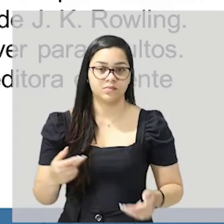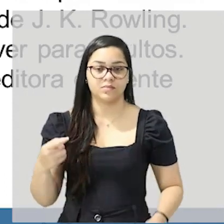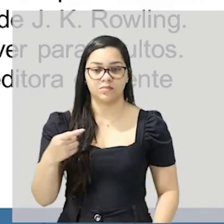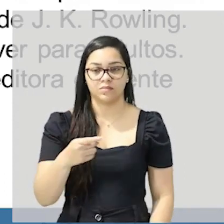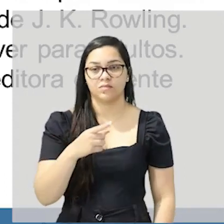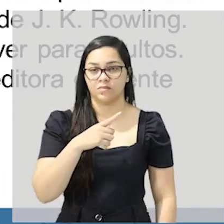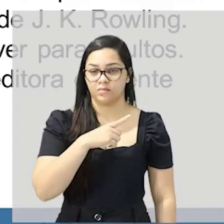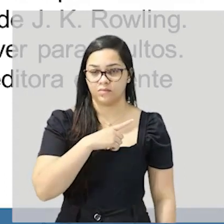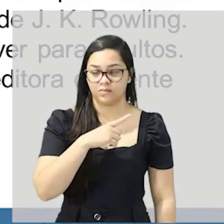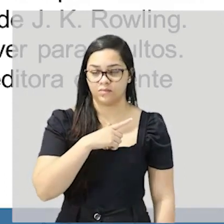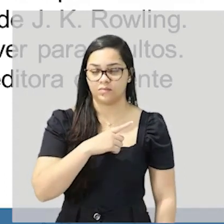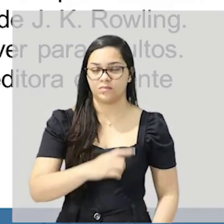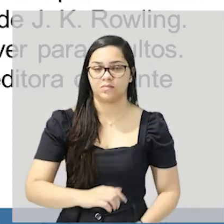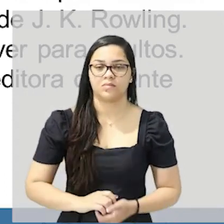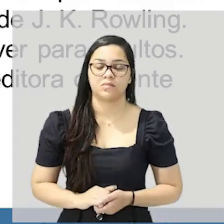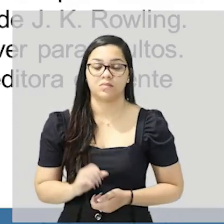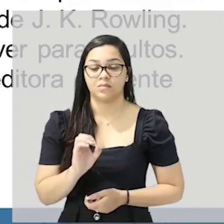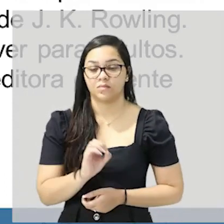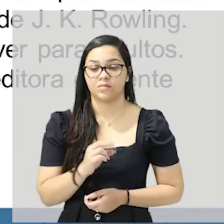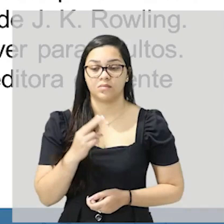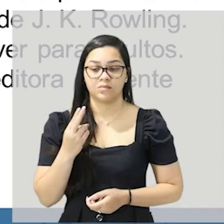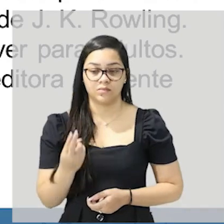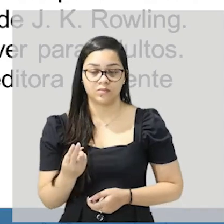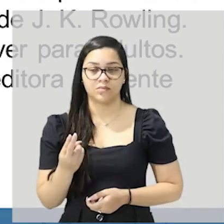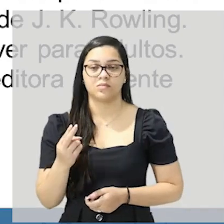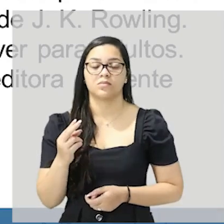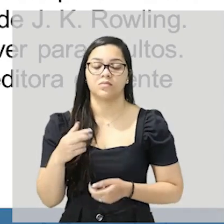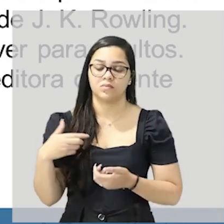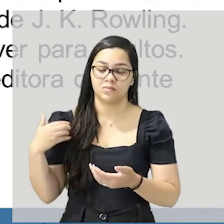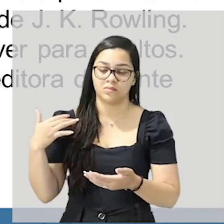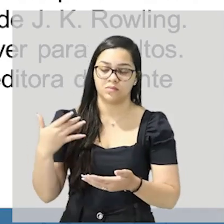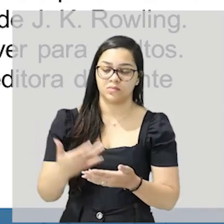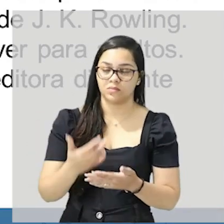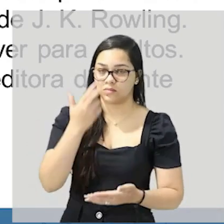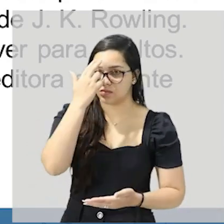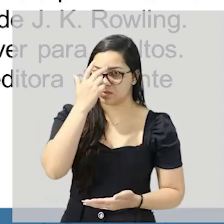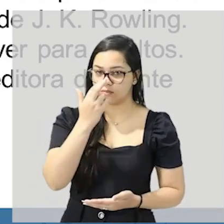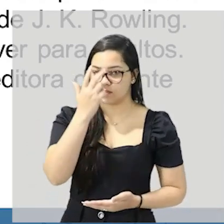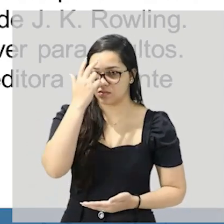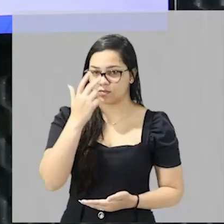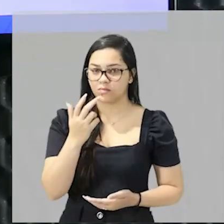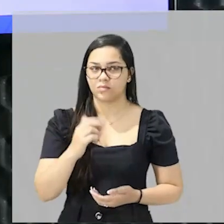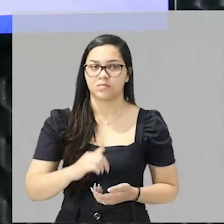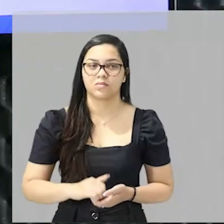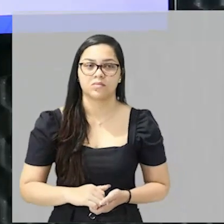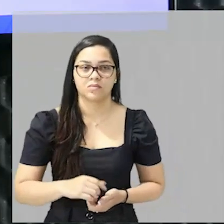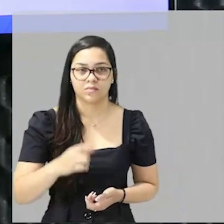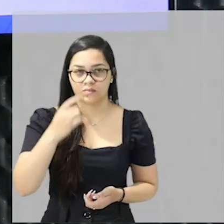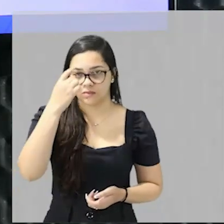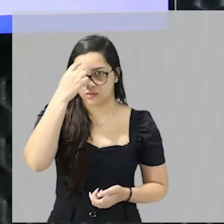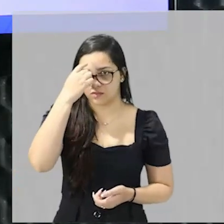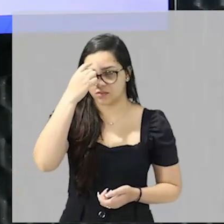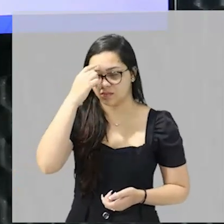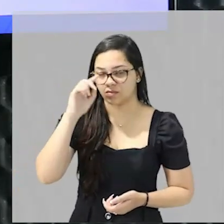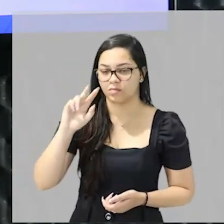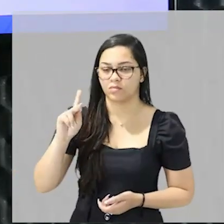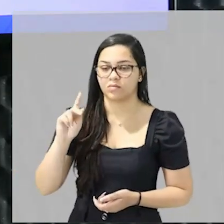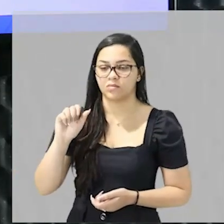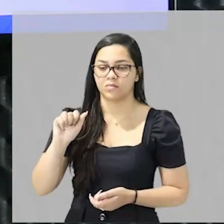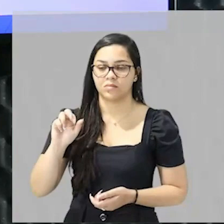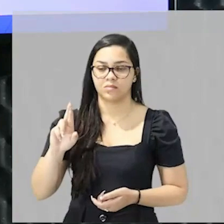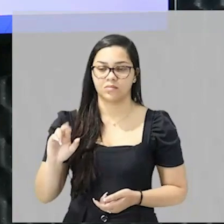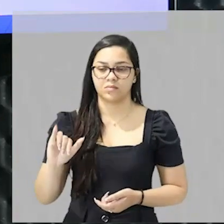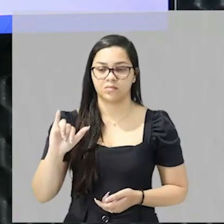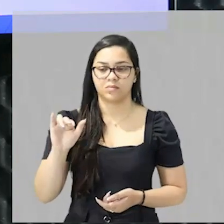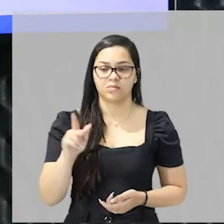vai enfrentar ou que ele vai travar ao longo das histórias. Quando a gente pensa na saga Harry Potter, todas as